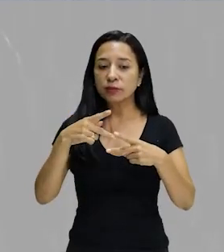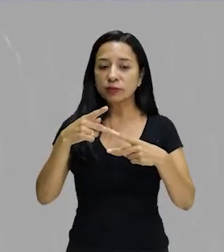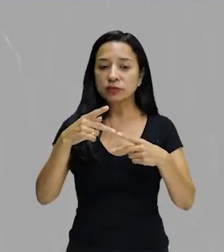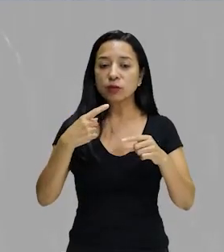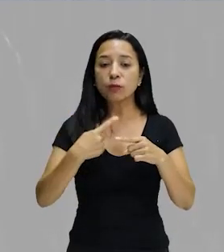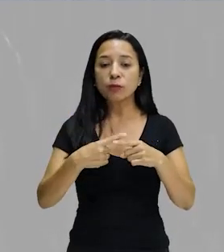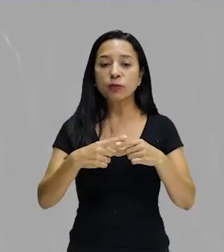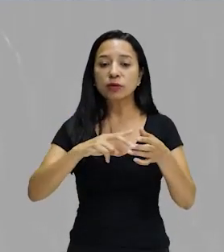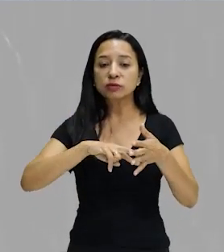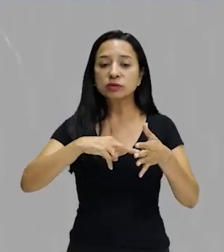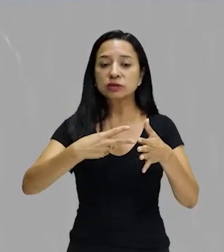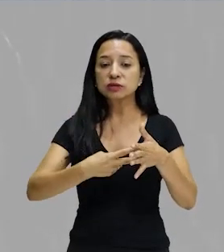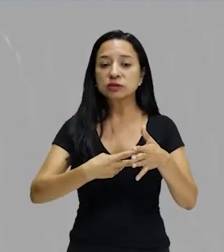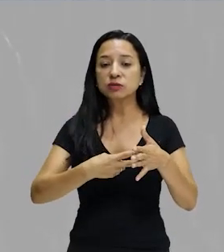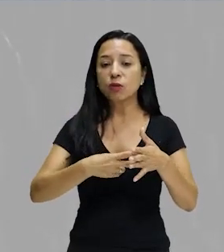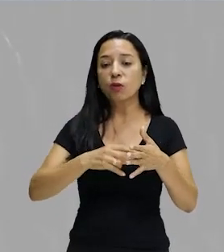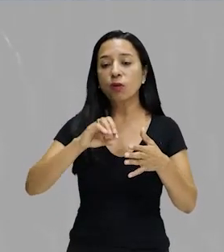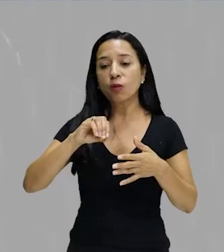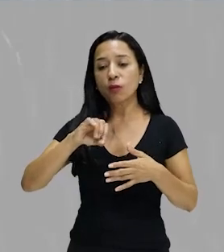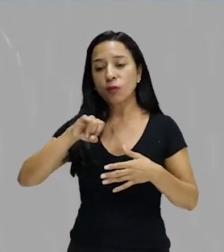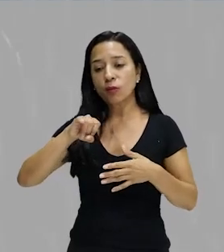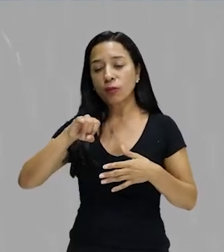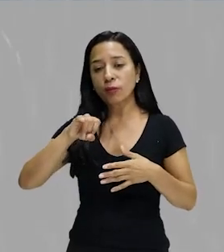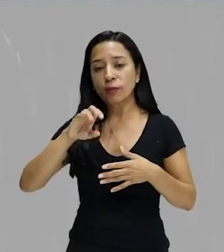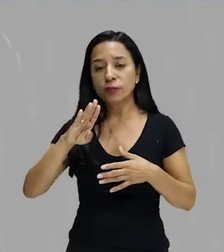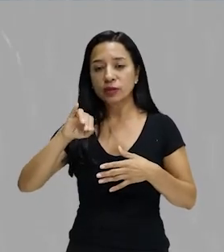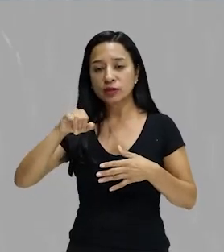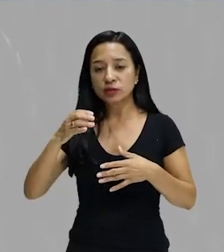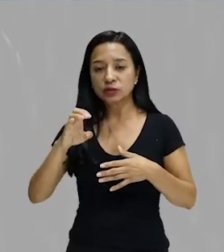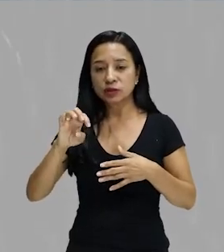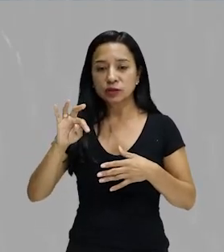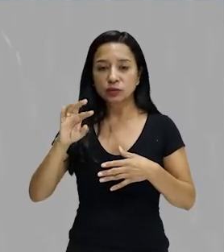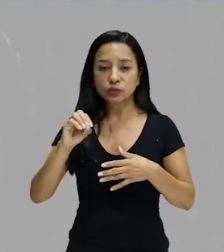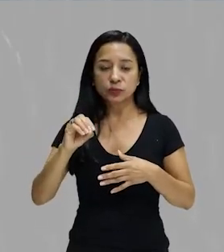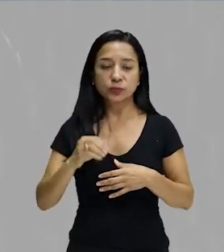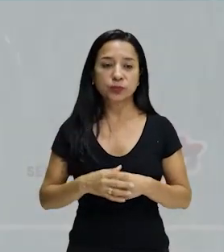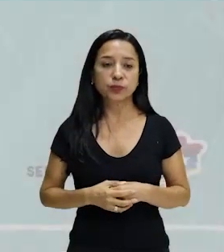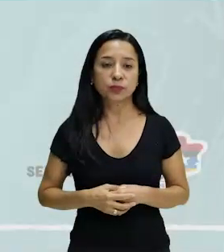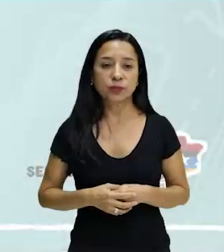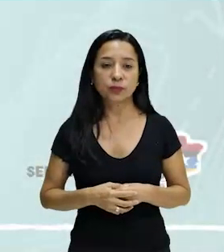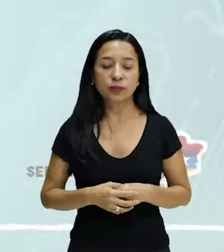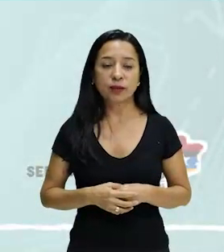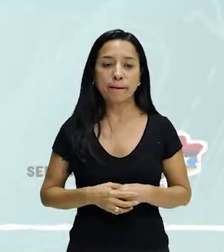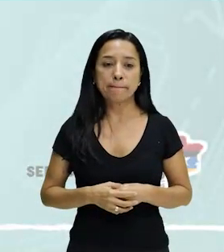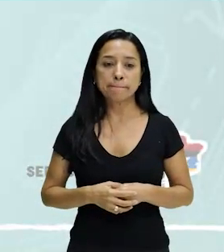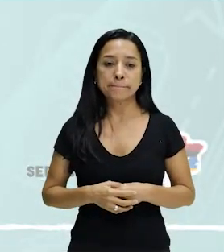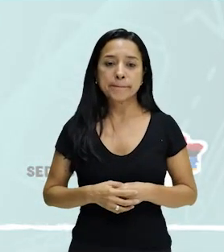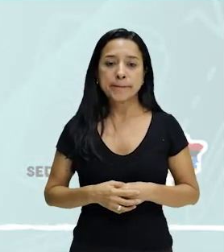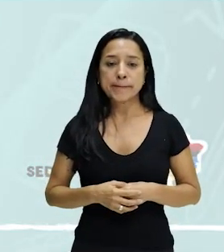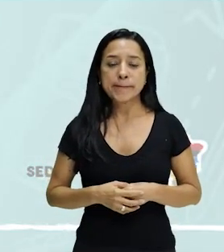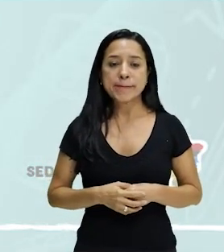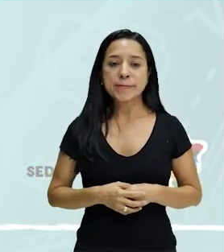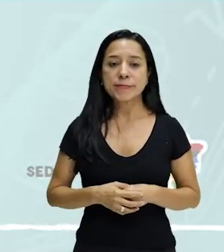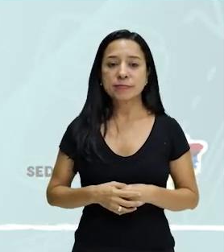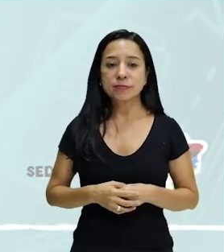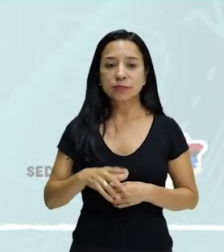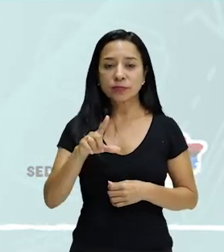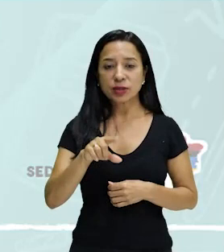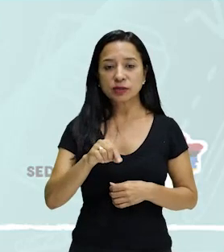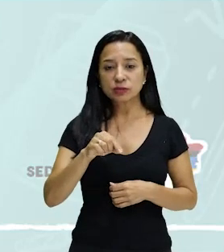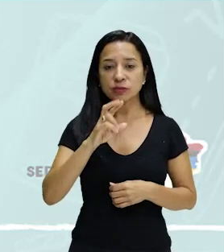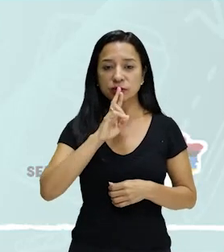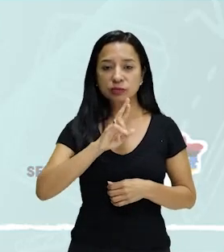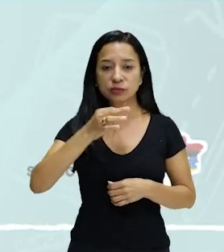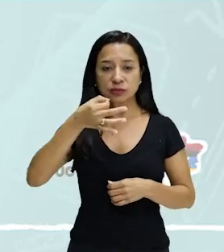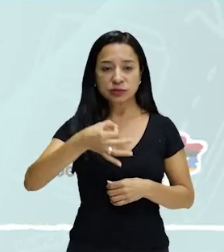no sentido de objetivar, certo? Mais uma. Assinale a alternativa correta, mais uma vez.